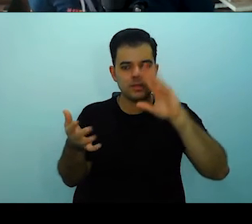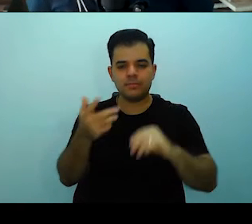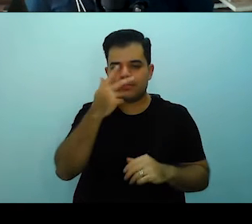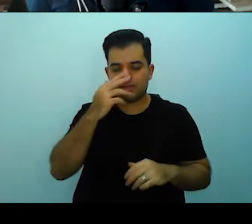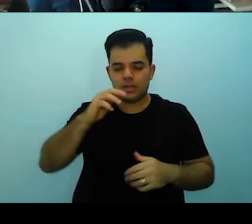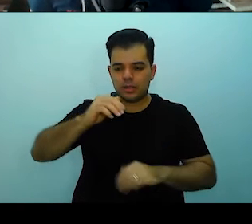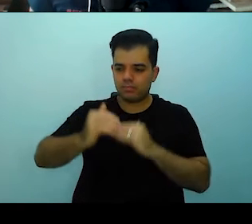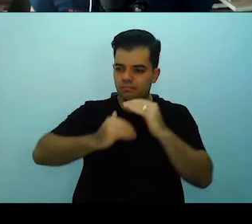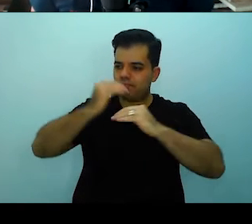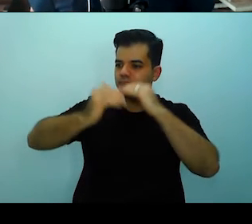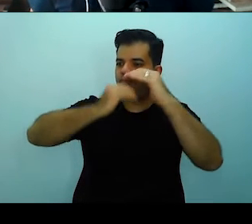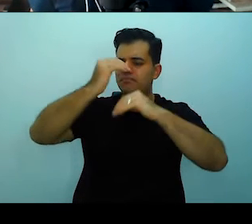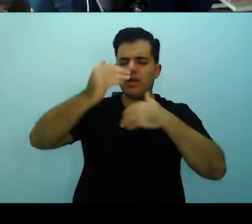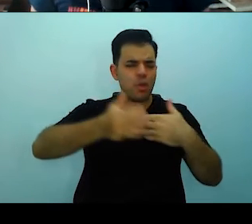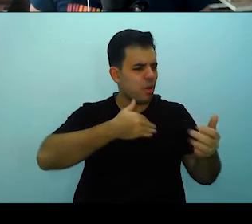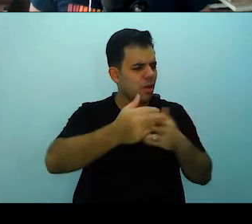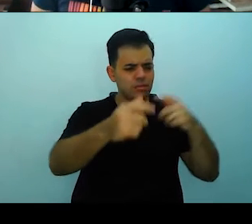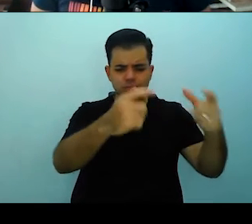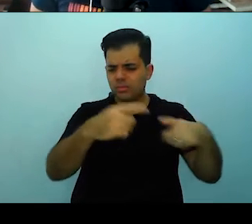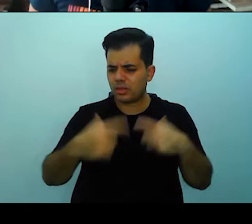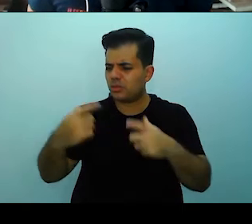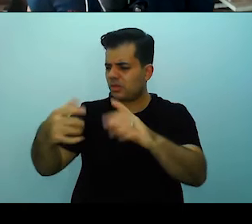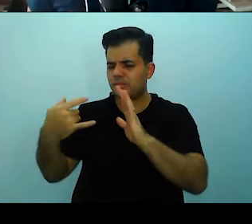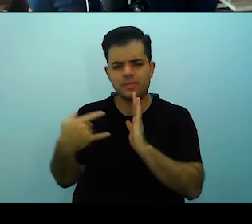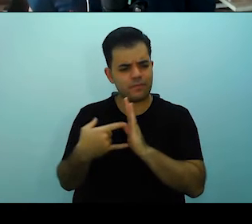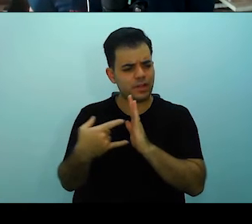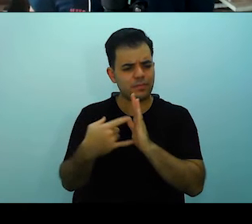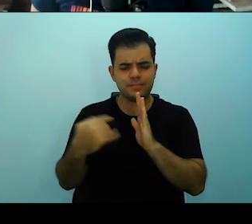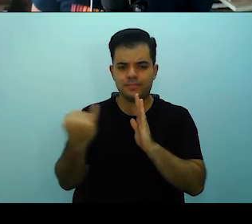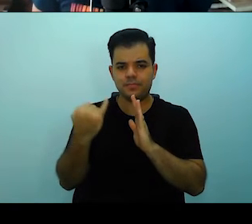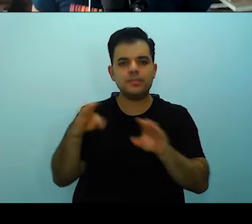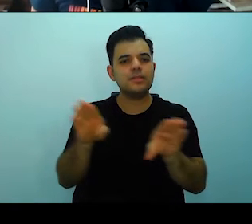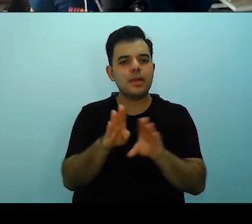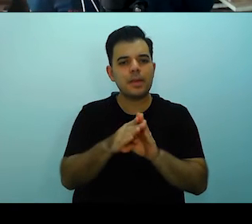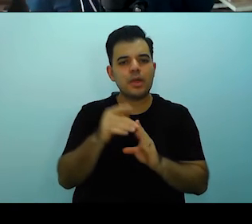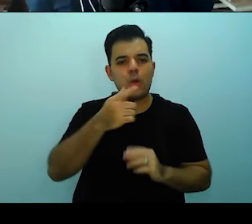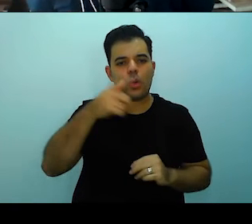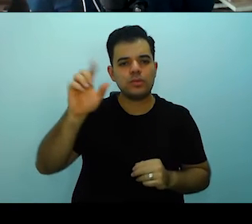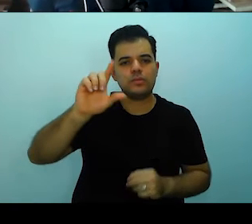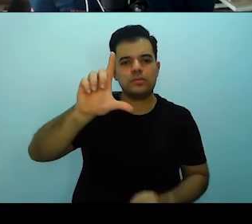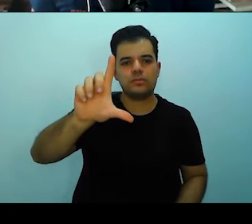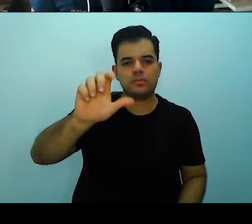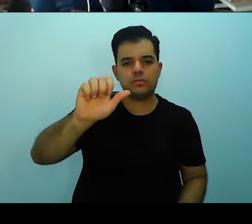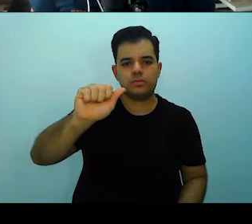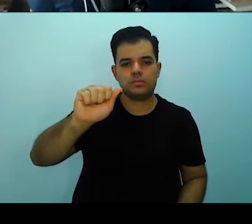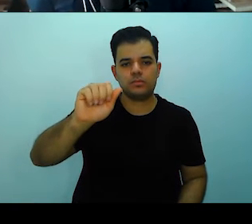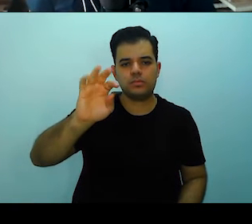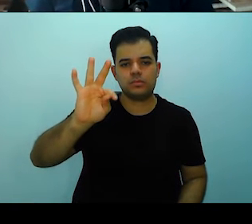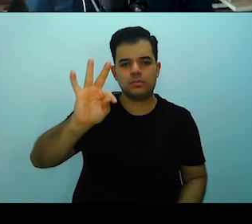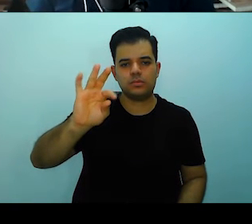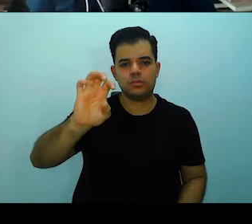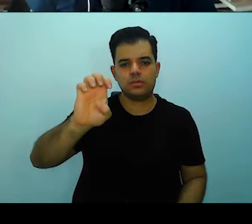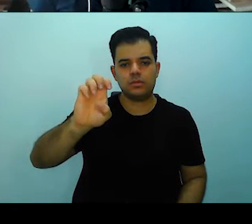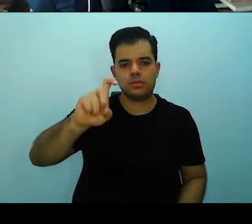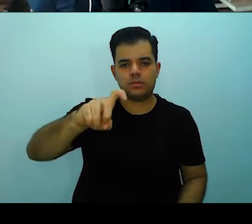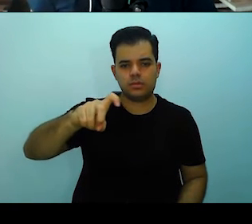como desenvolvedor, mas em qualquer área, sabe? Outra coisa que eu saliento é o LaTeX. LaTeX, ele é uma linguagem de marcação, ele não é uma